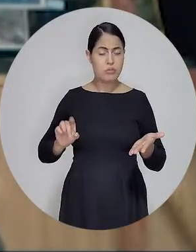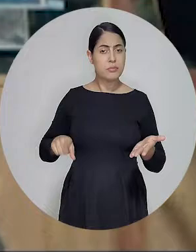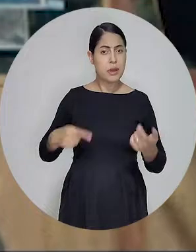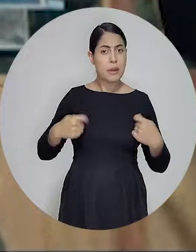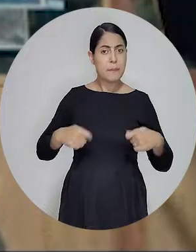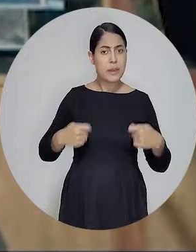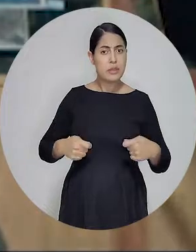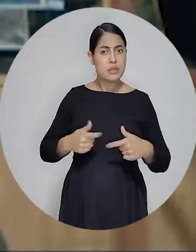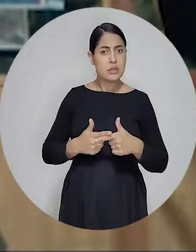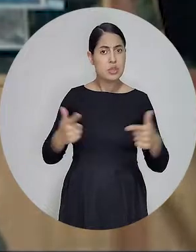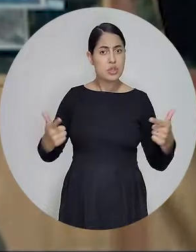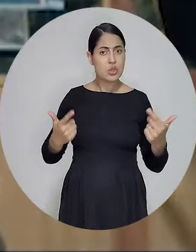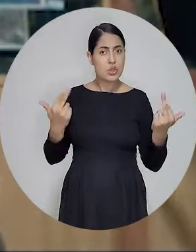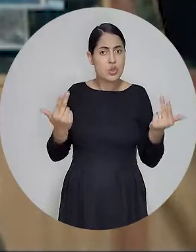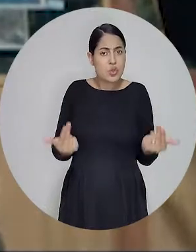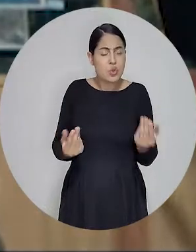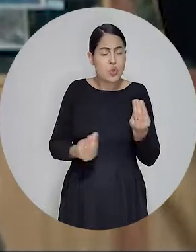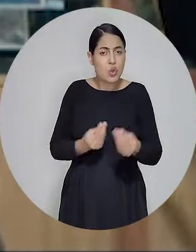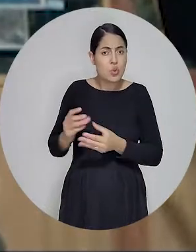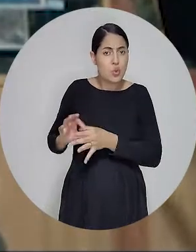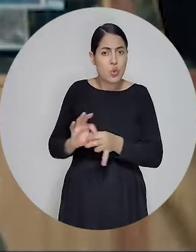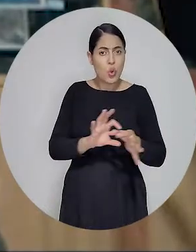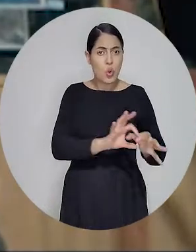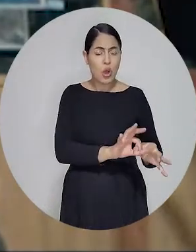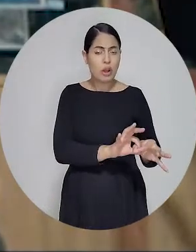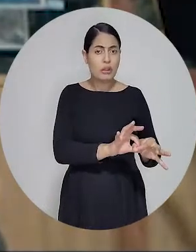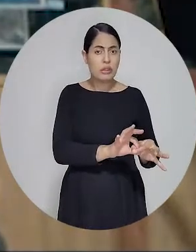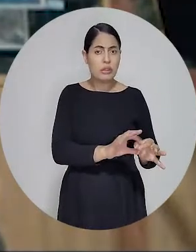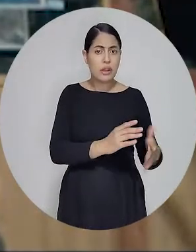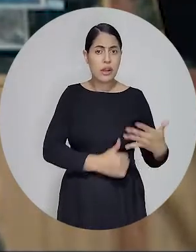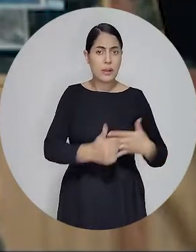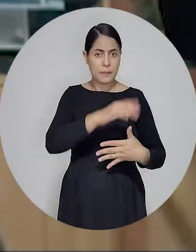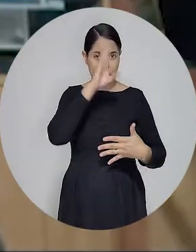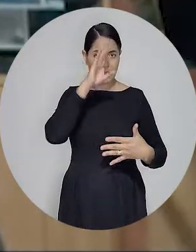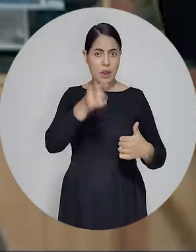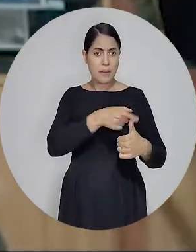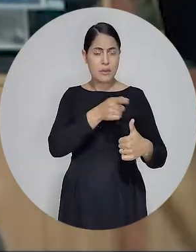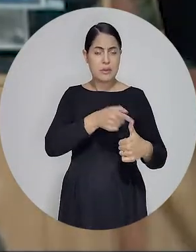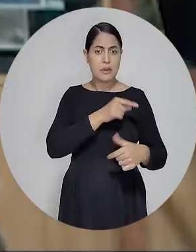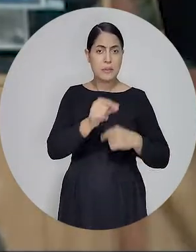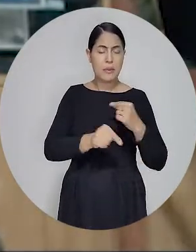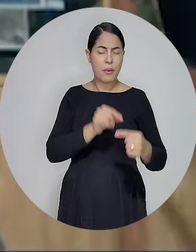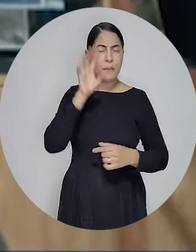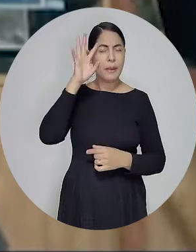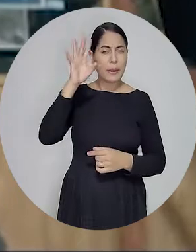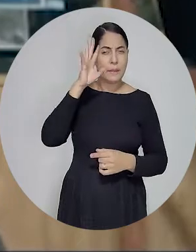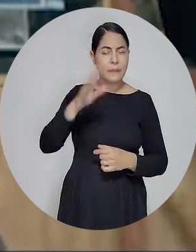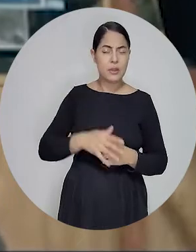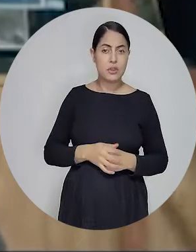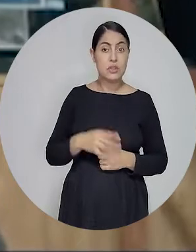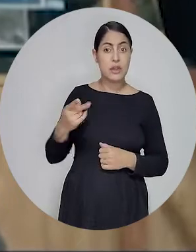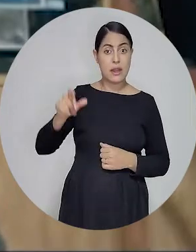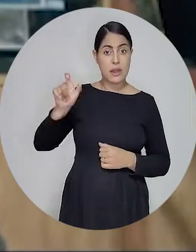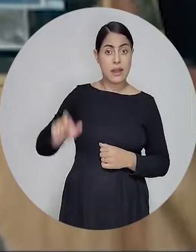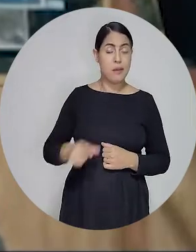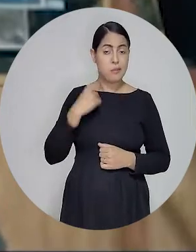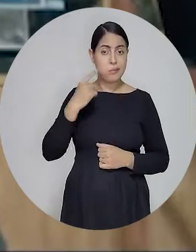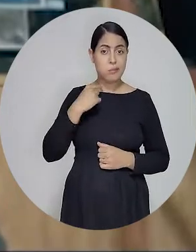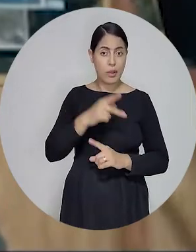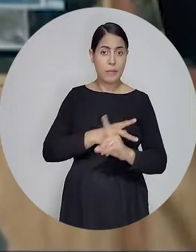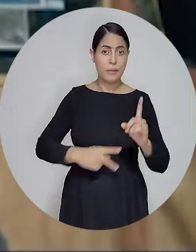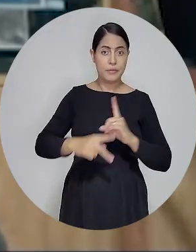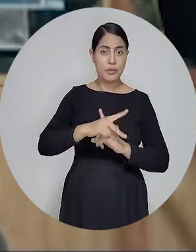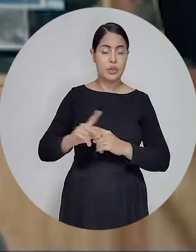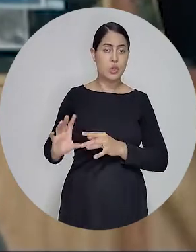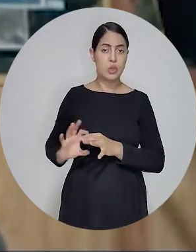destacados, tenham a mesma natureza, a mesma sorte daquele do crédito principal. Imagine, por exemplo, a situação de